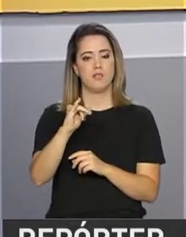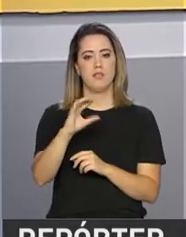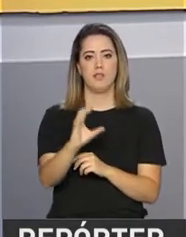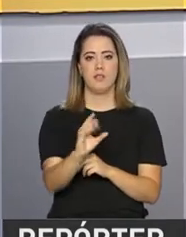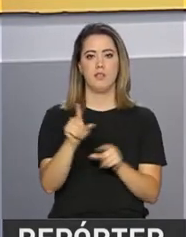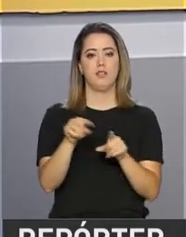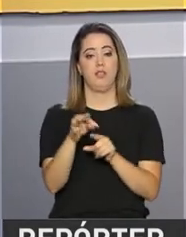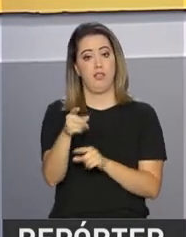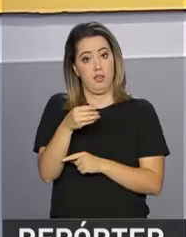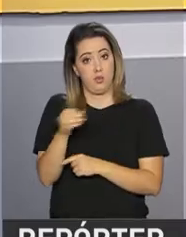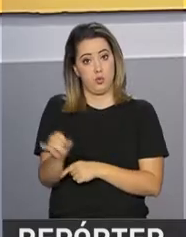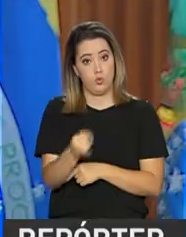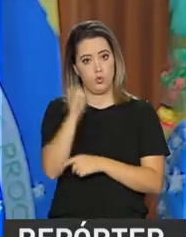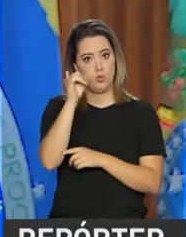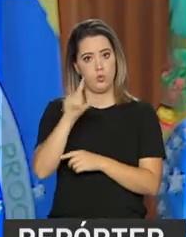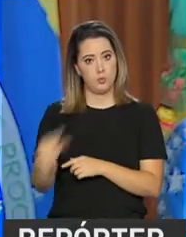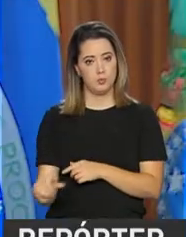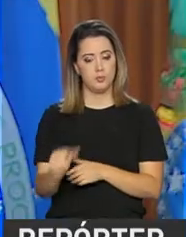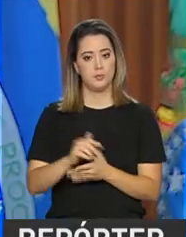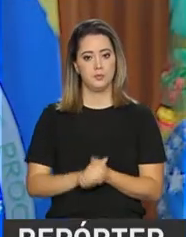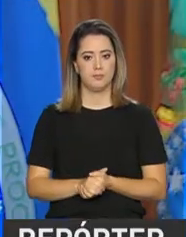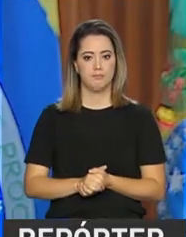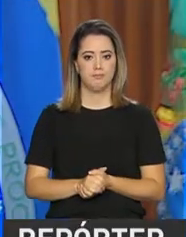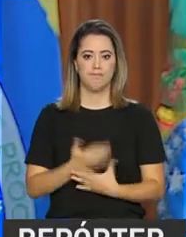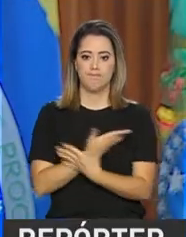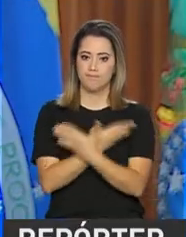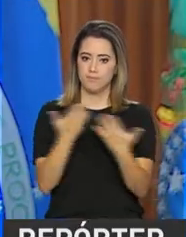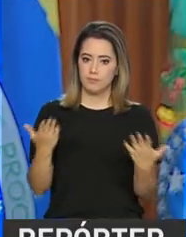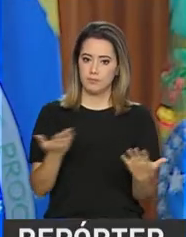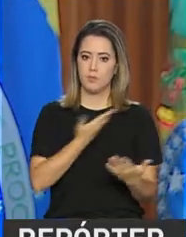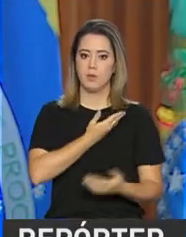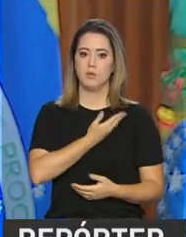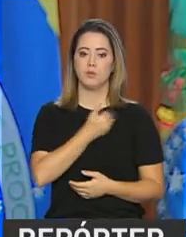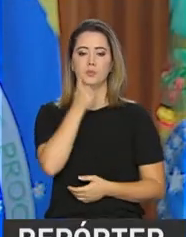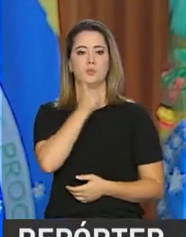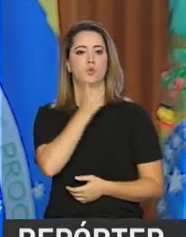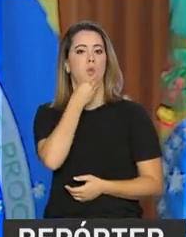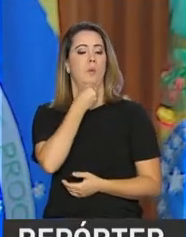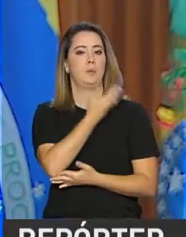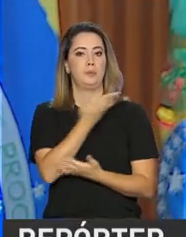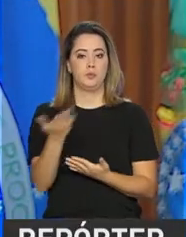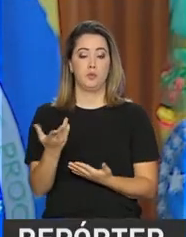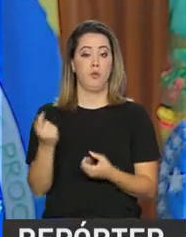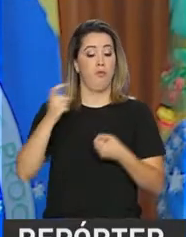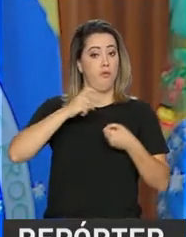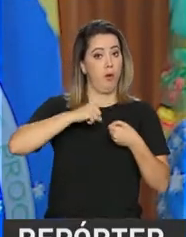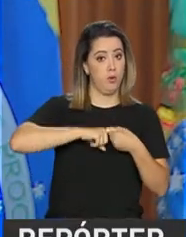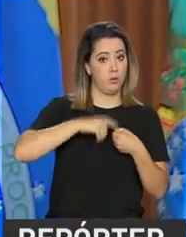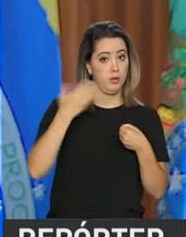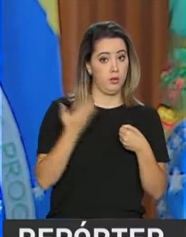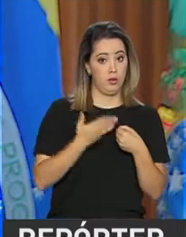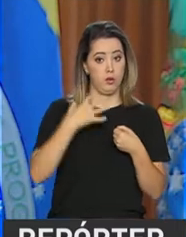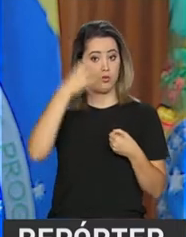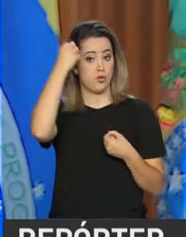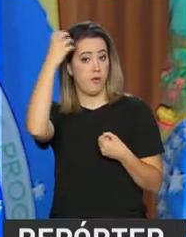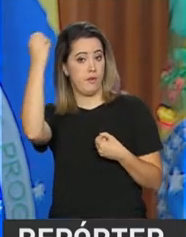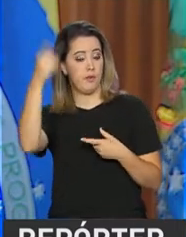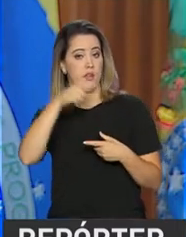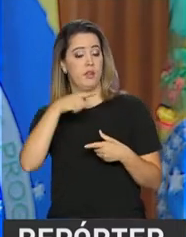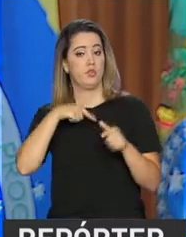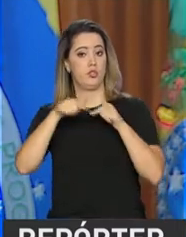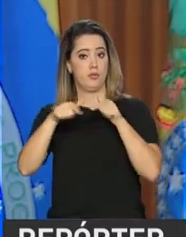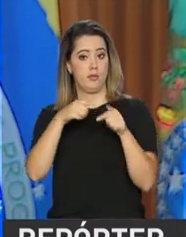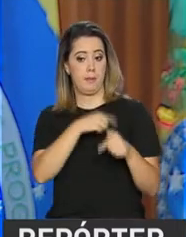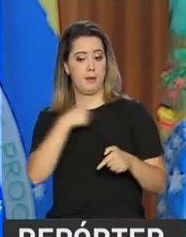básica de juros meus amigos minhas orelhas acaba de voltar de uma viagem de trabalho à